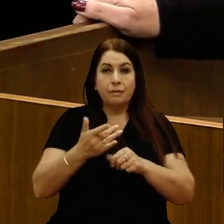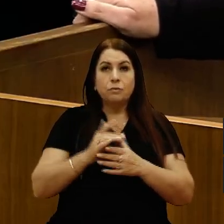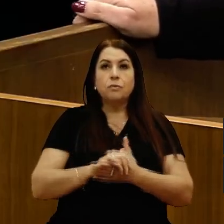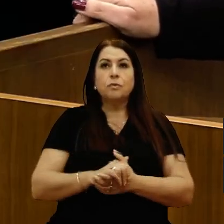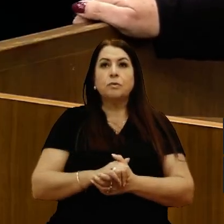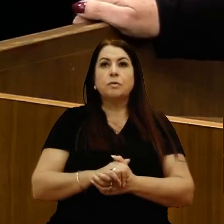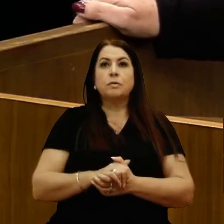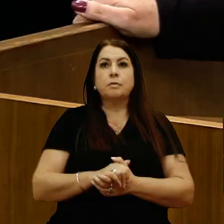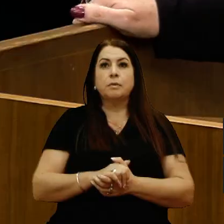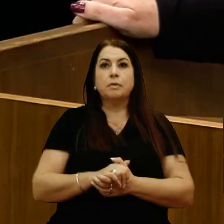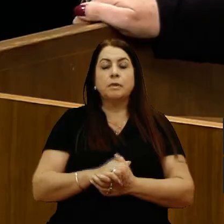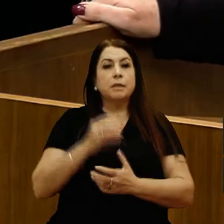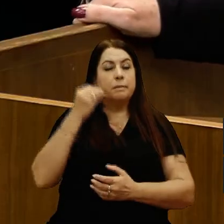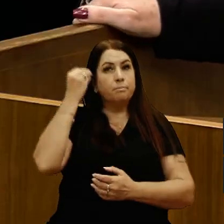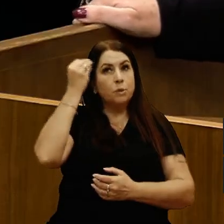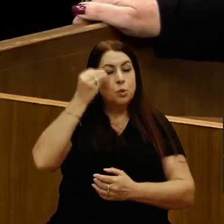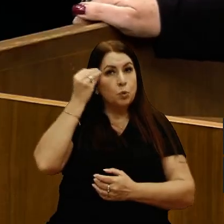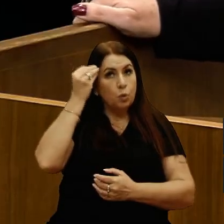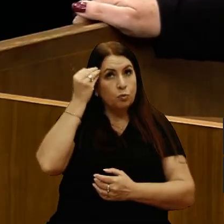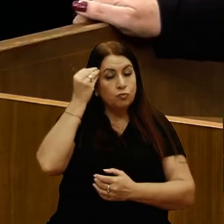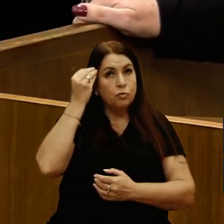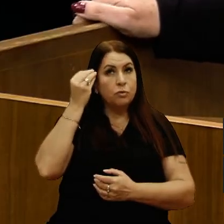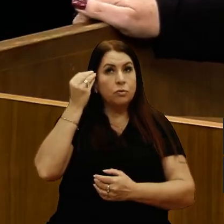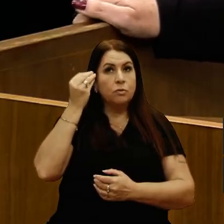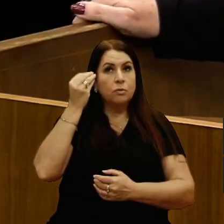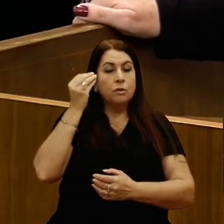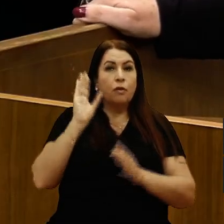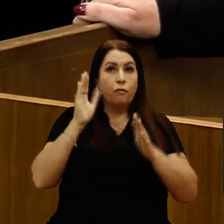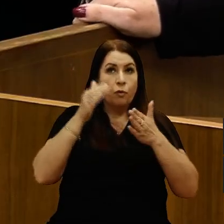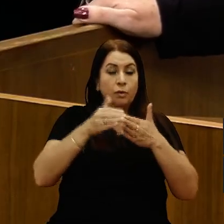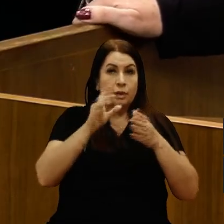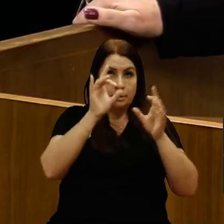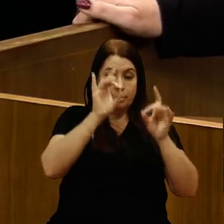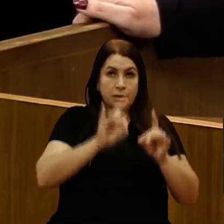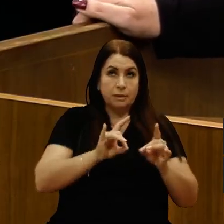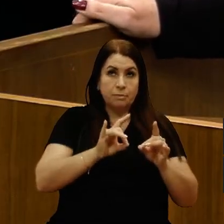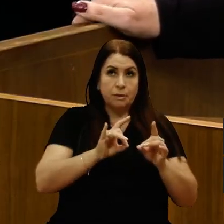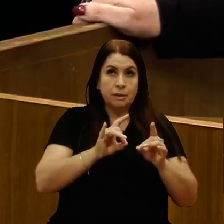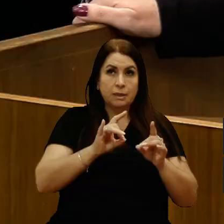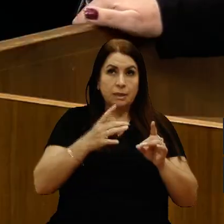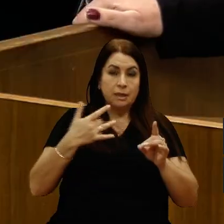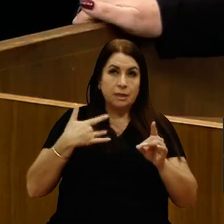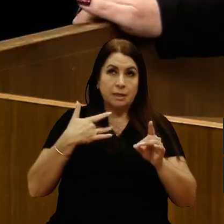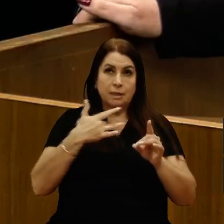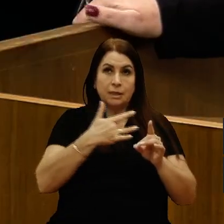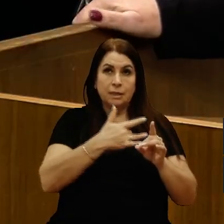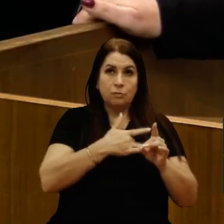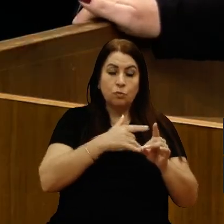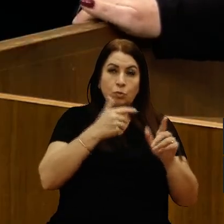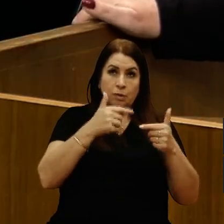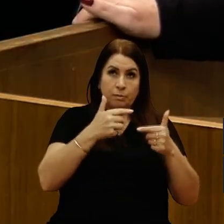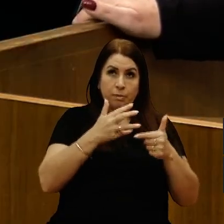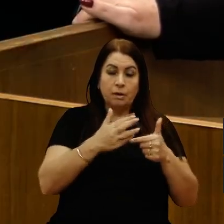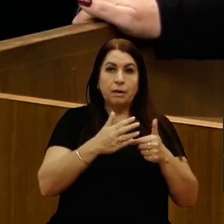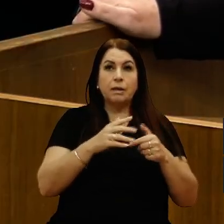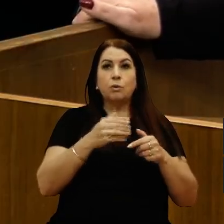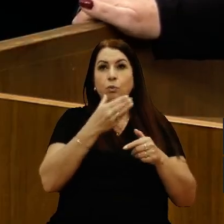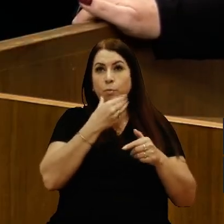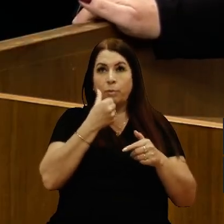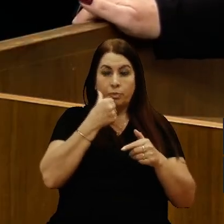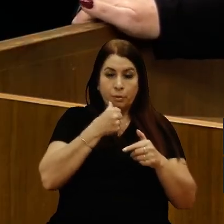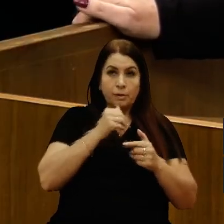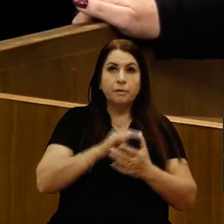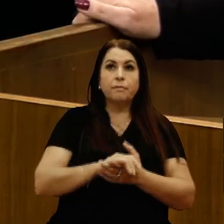mas psicologia, na área voltada especialmente da saúde do trabalhador e da